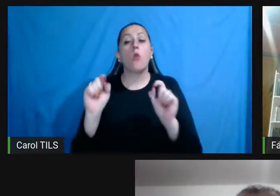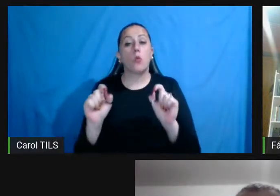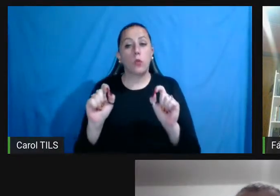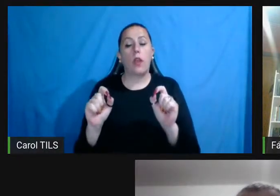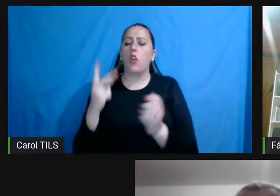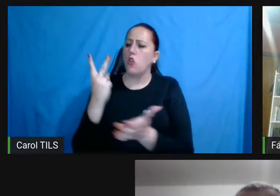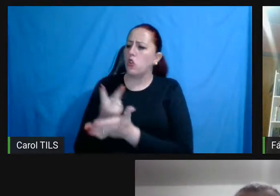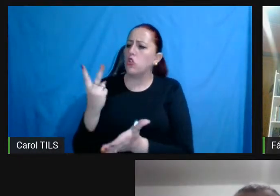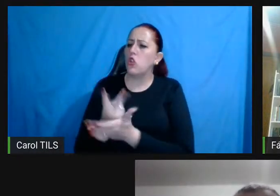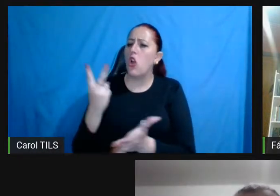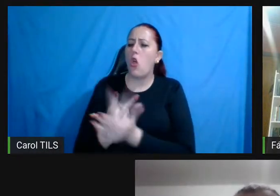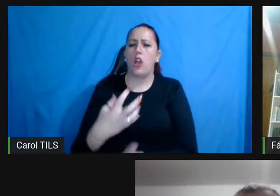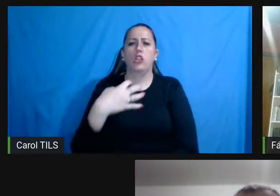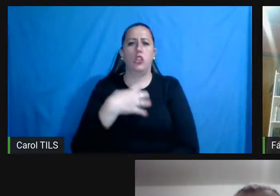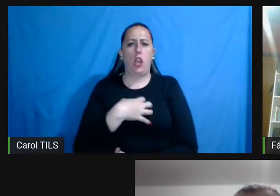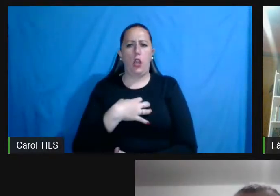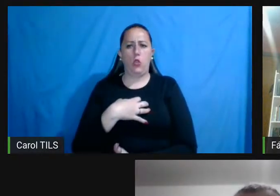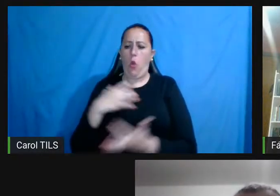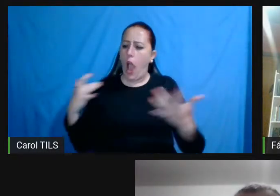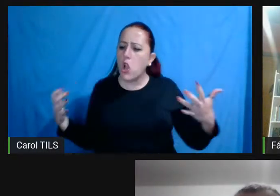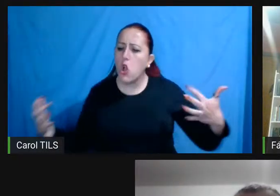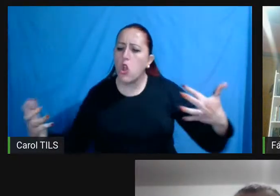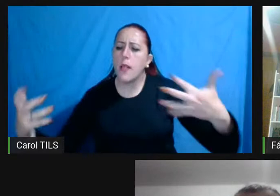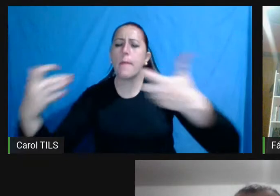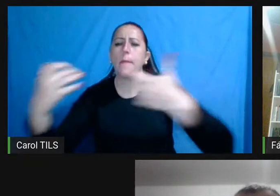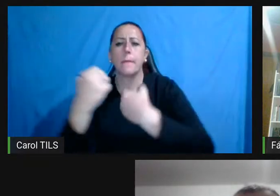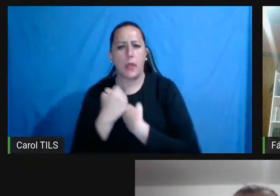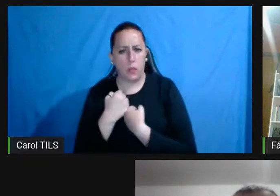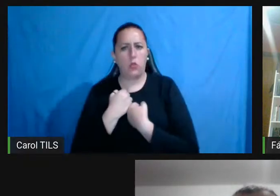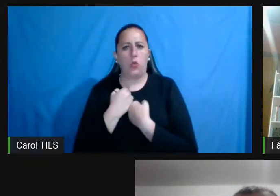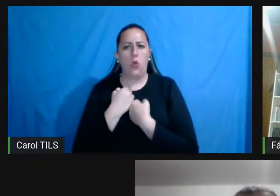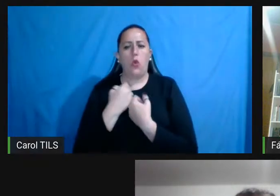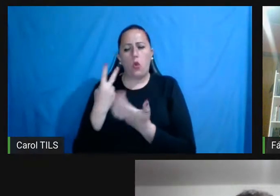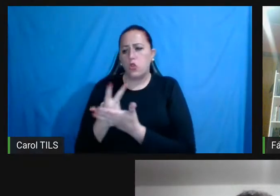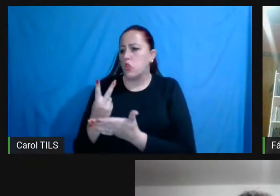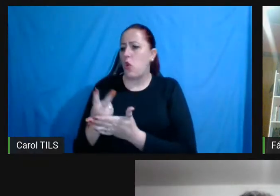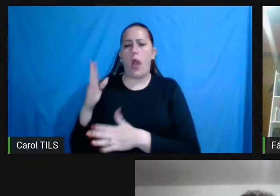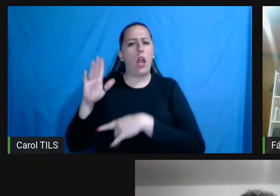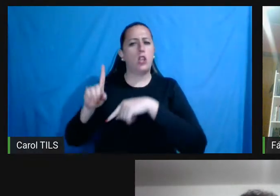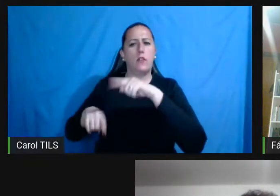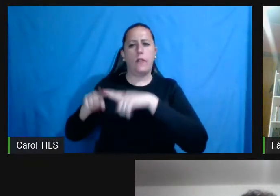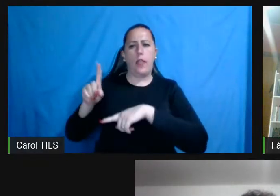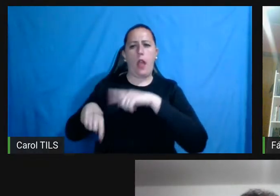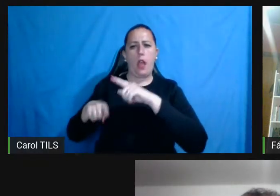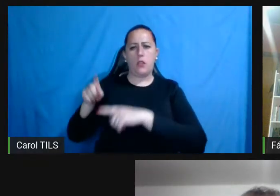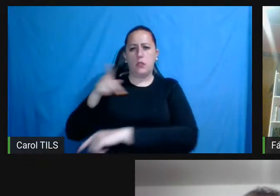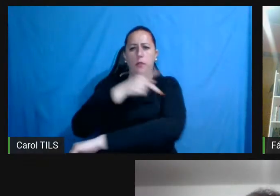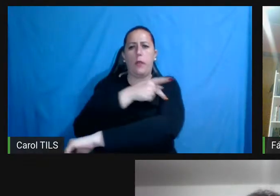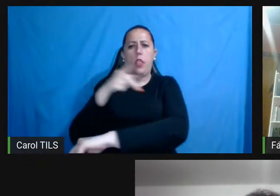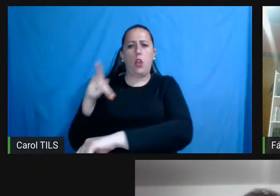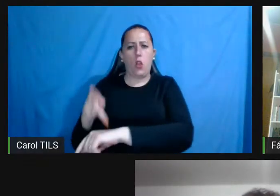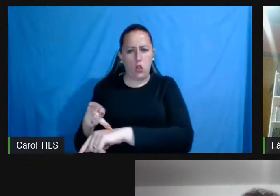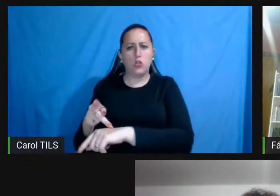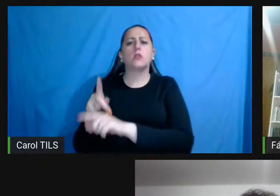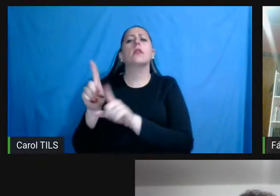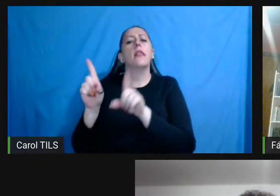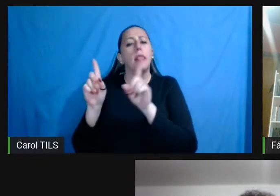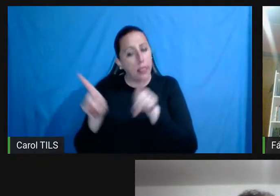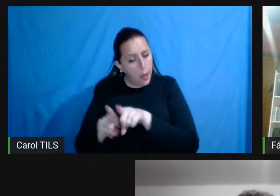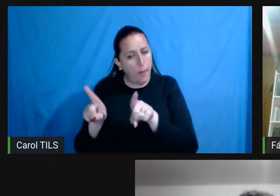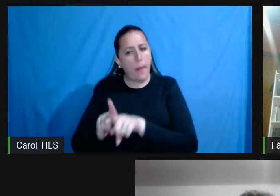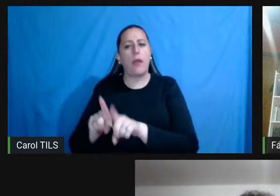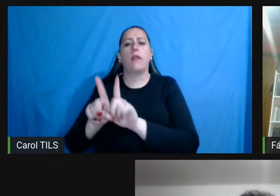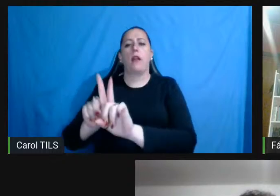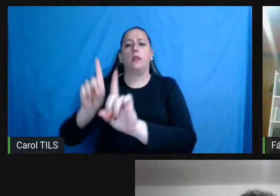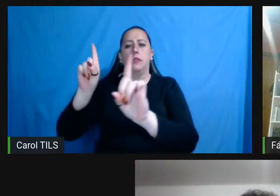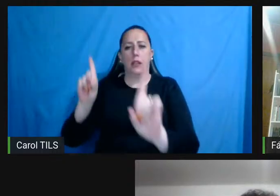manter aceso para todas as nossas atividades pedagógicas, inclusive naquelas à distância.